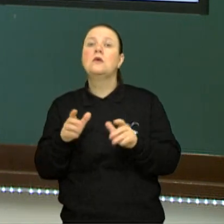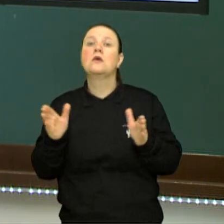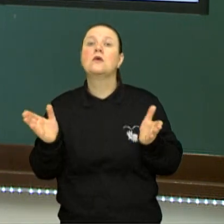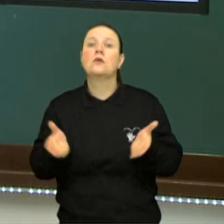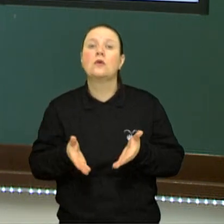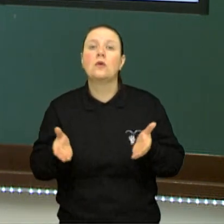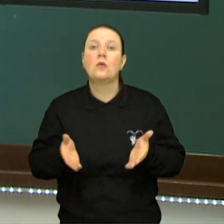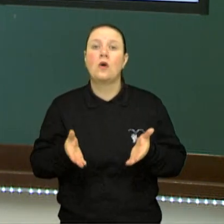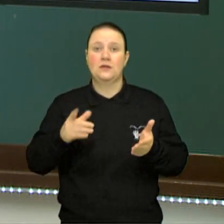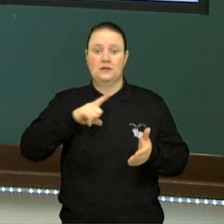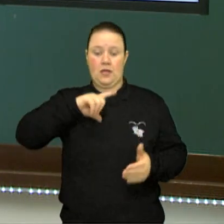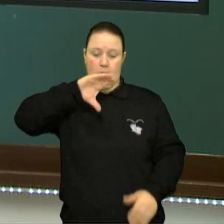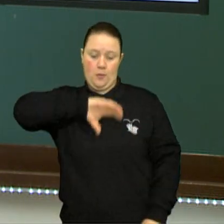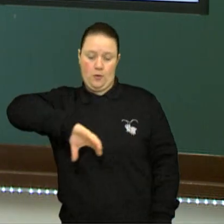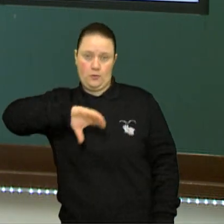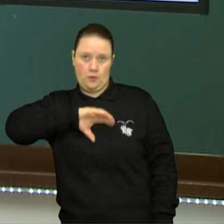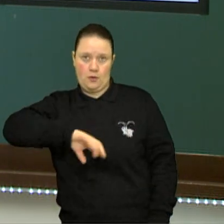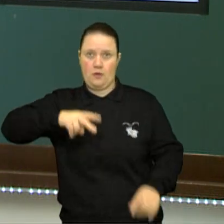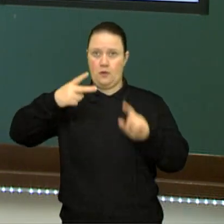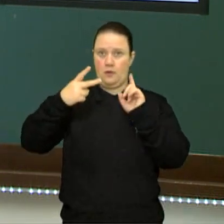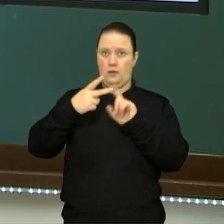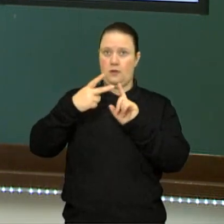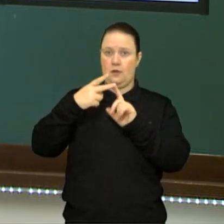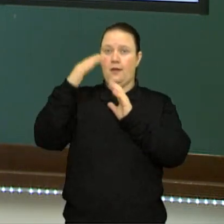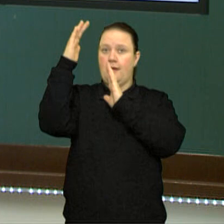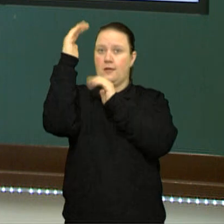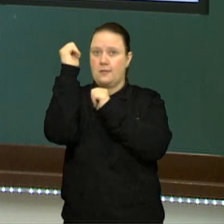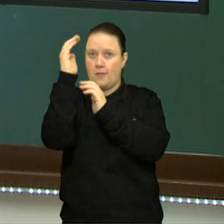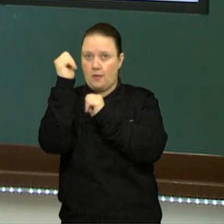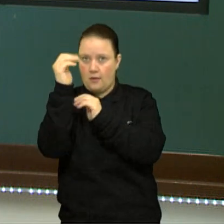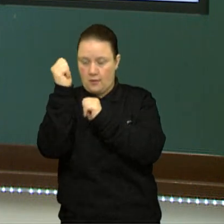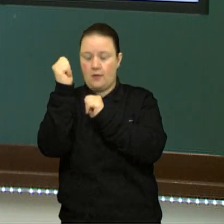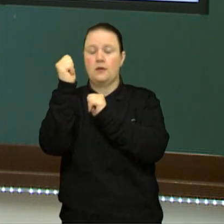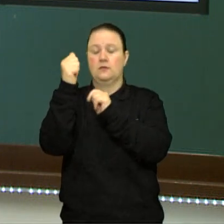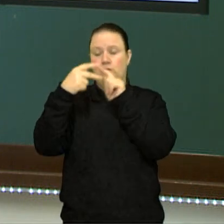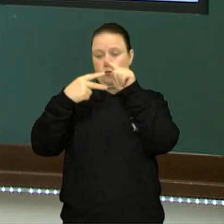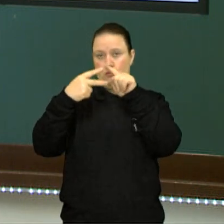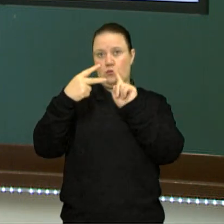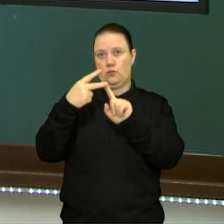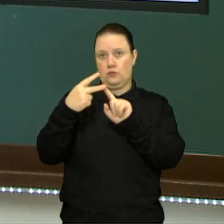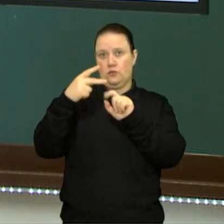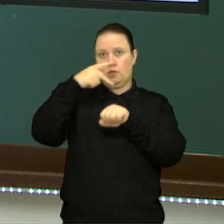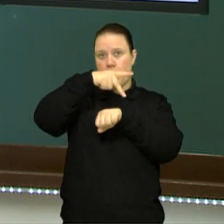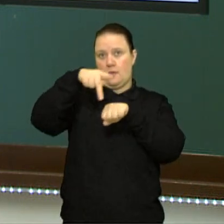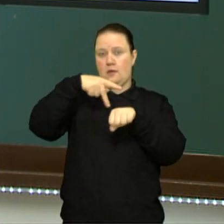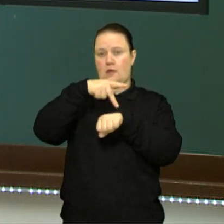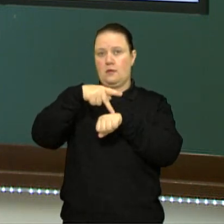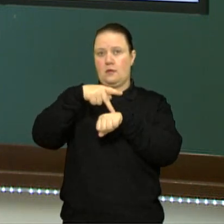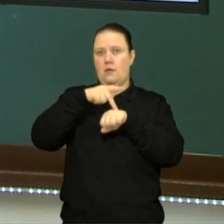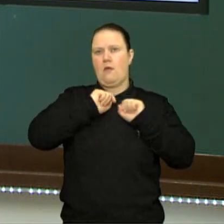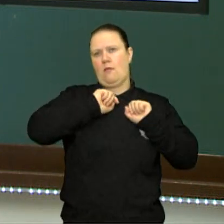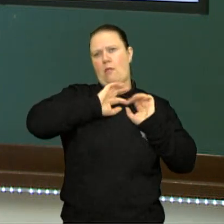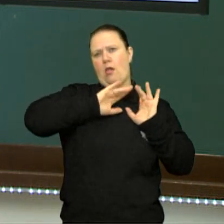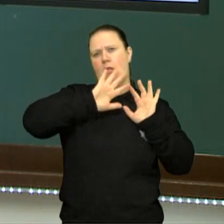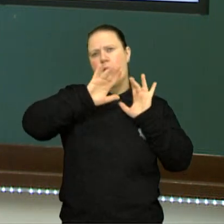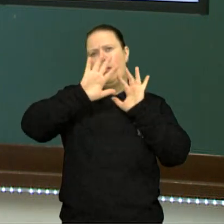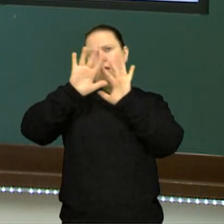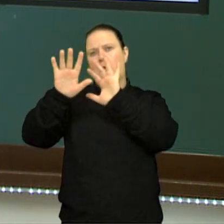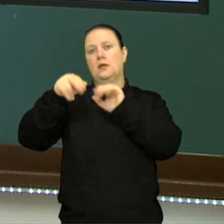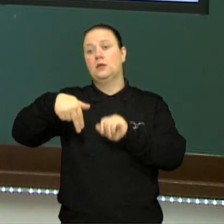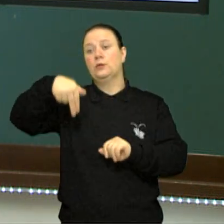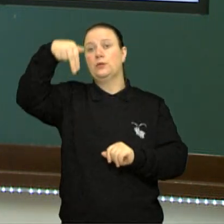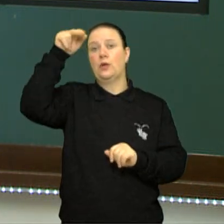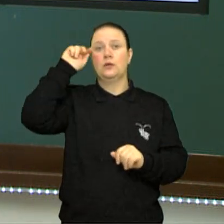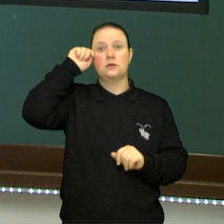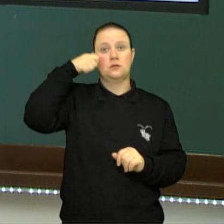temos Portugal e Espanha. Então eles vão dominar a região de Portugal e Espanha lá na Europa e todo o norte da África.